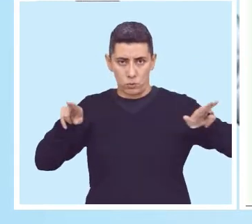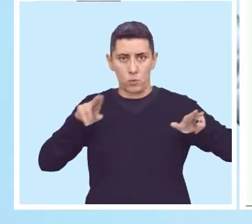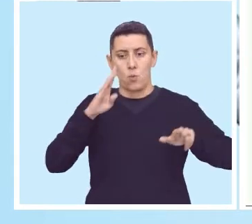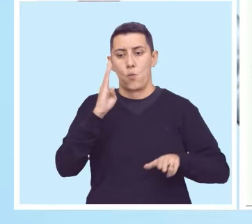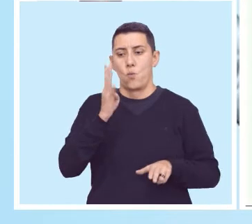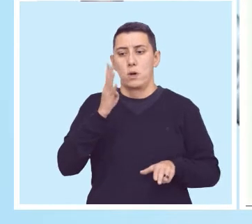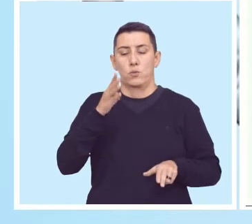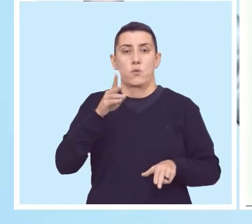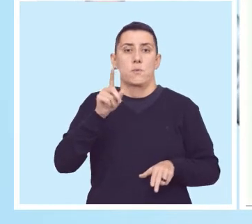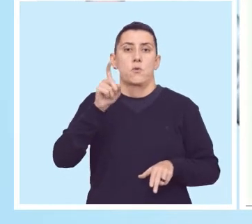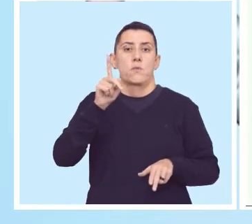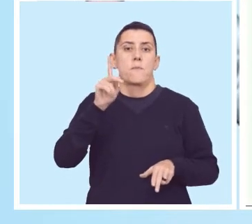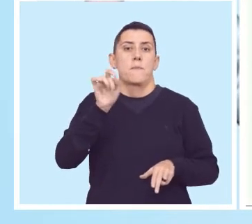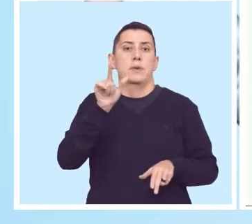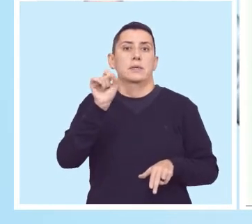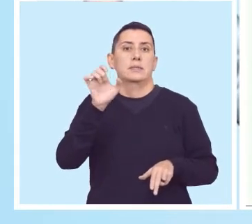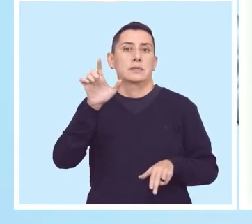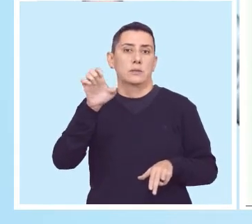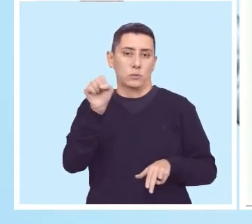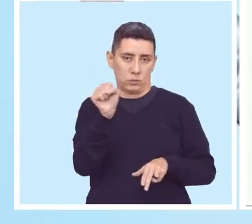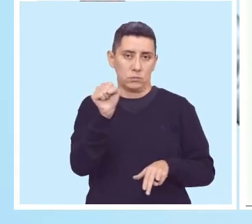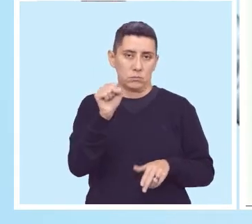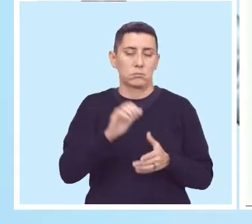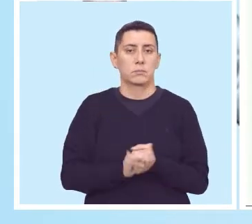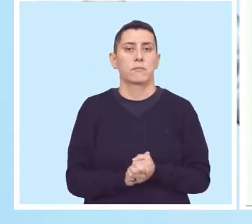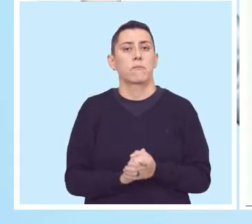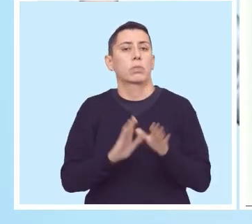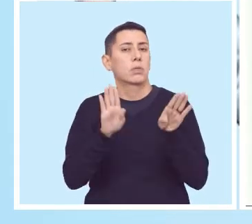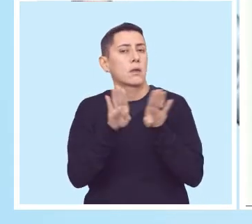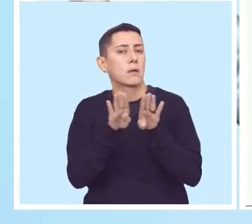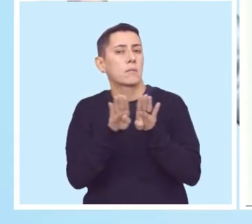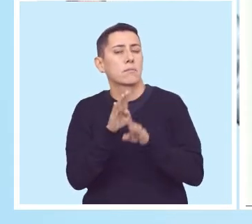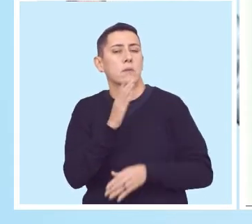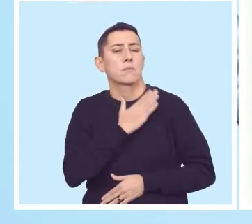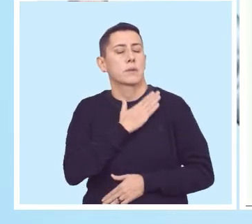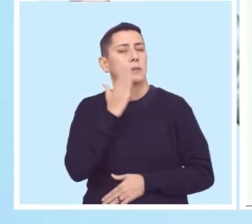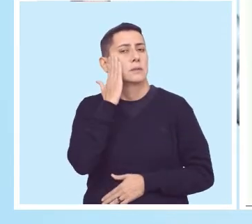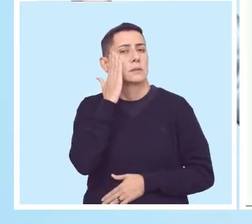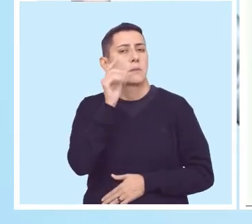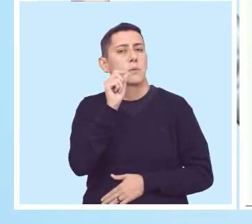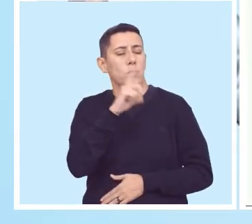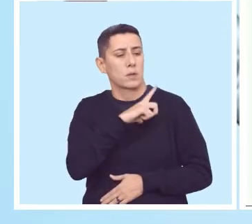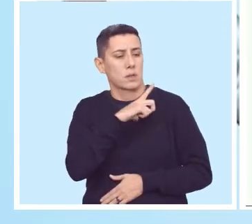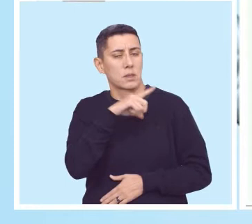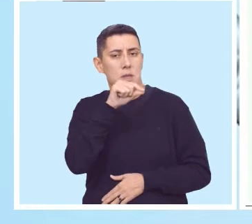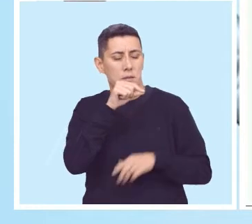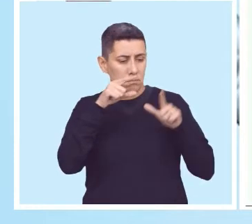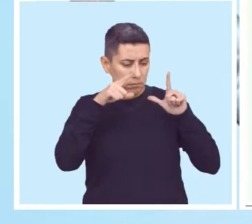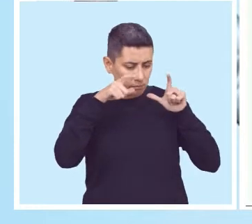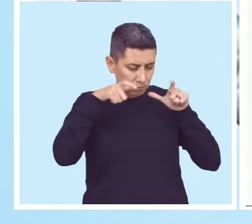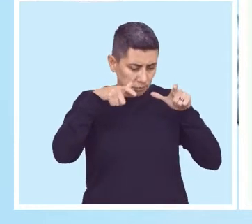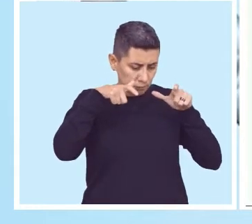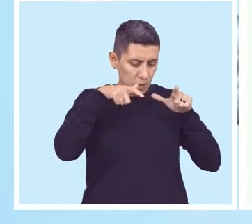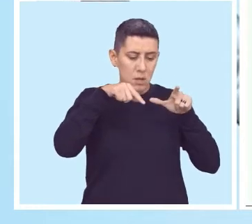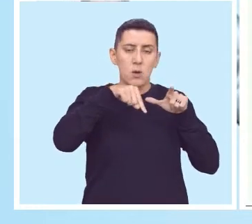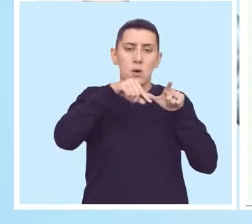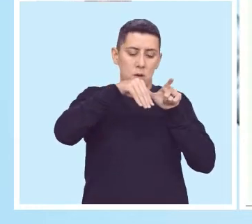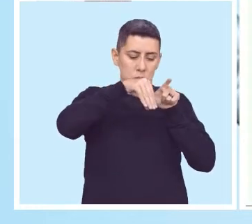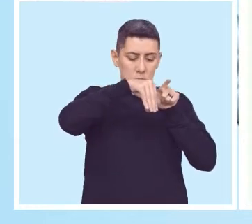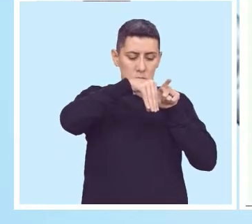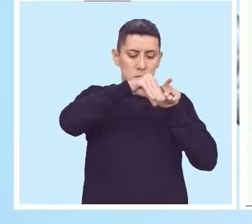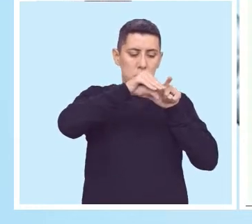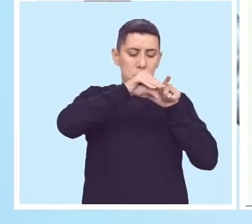interesse, utilizou-se o ângulo de visão nadir, ou seja, as imagens elas foram capturadas com o eixo da câmera